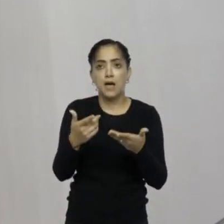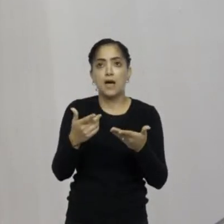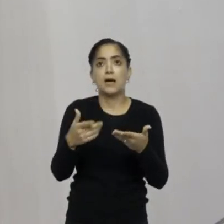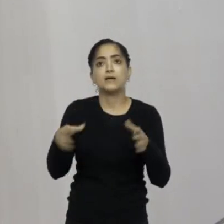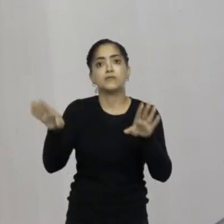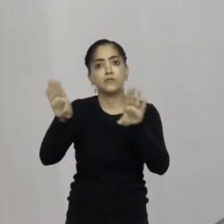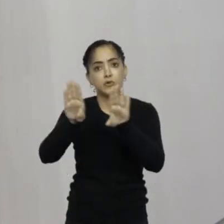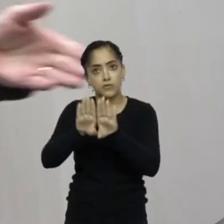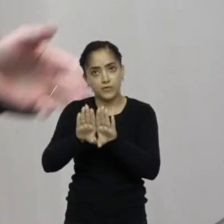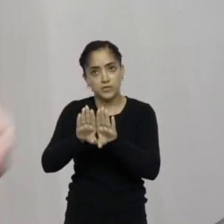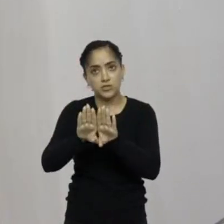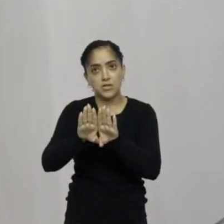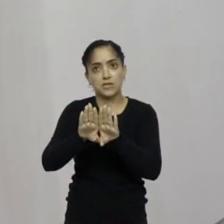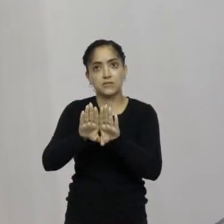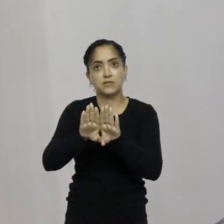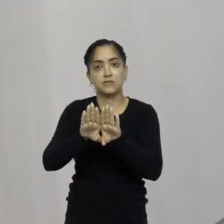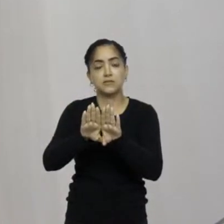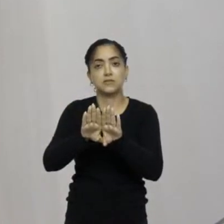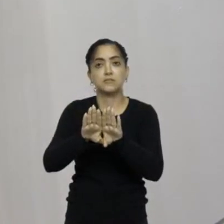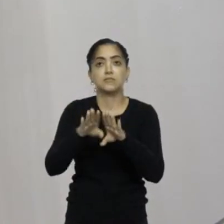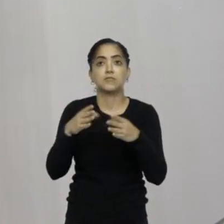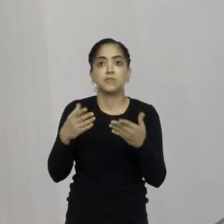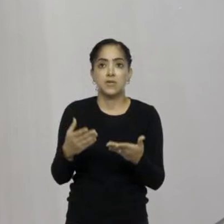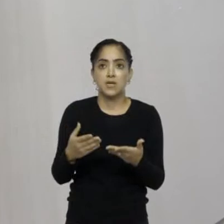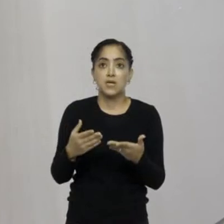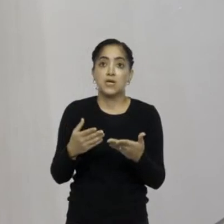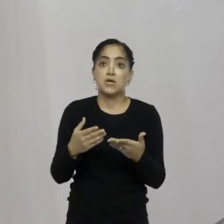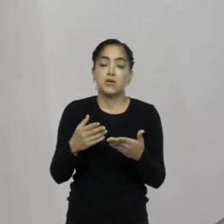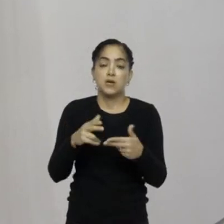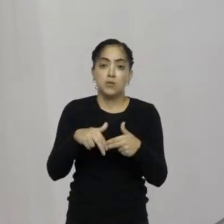foram fechadas por essa ação que fizemos lá.